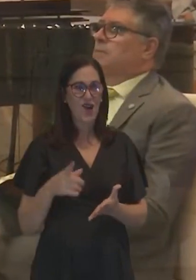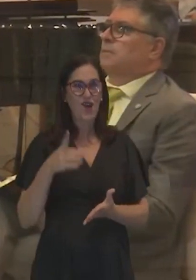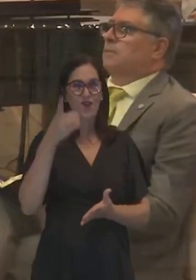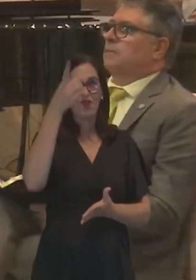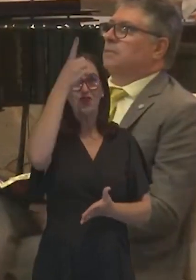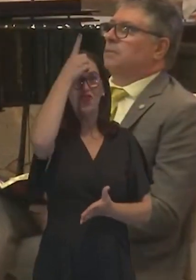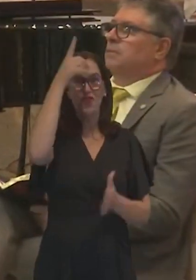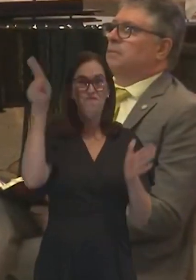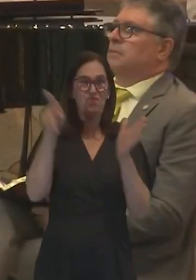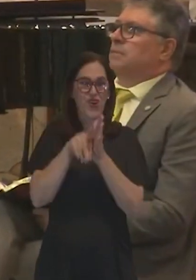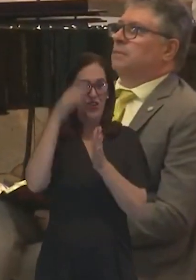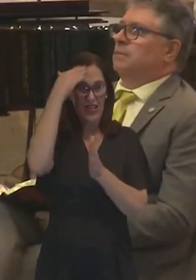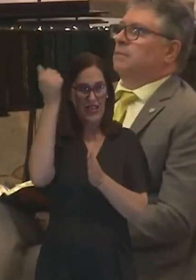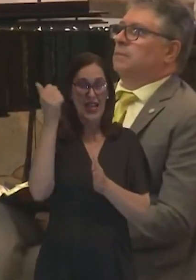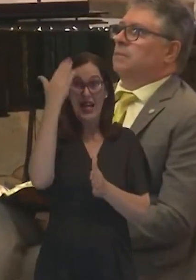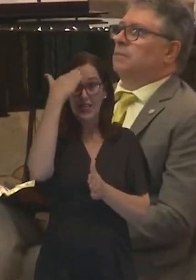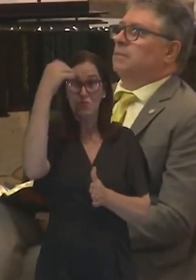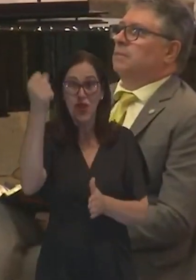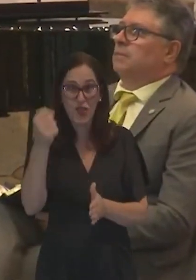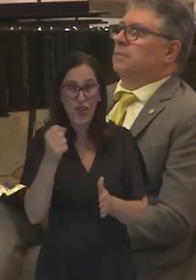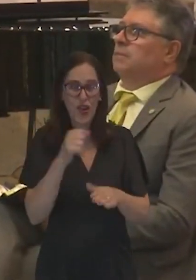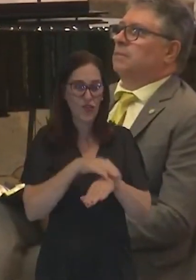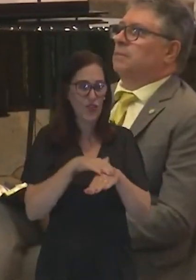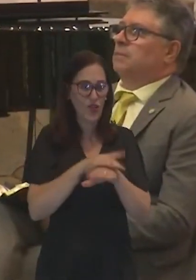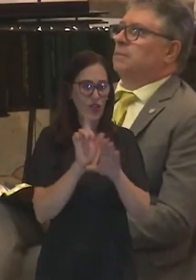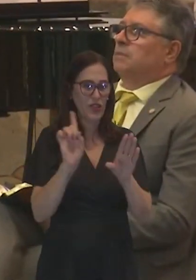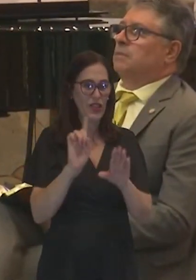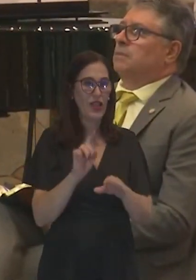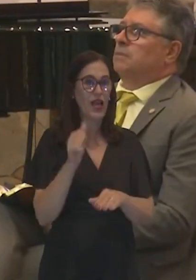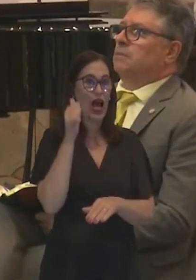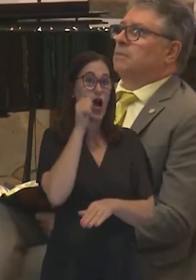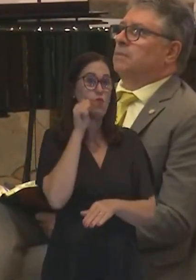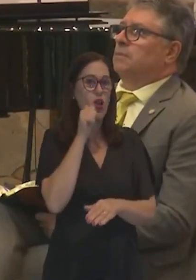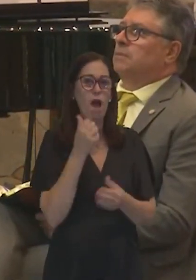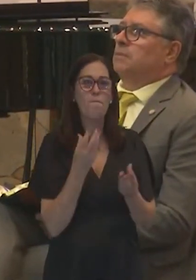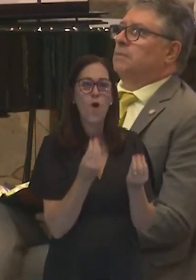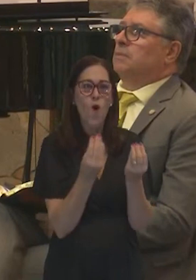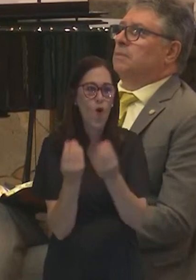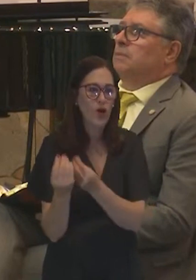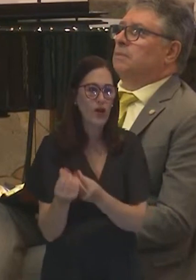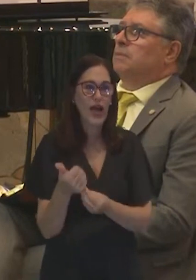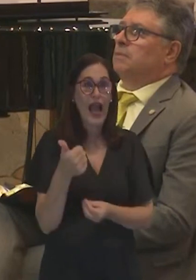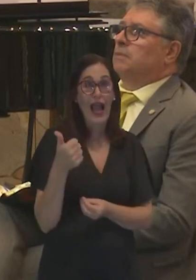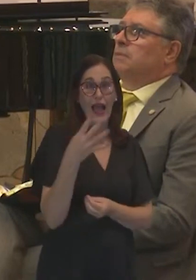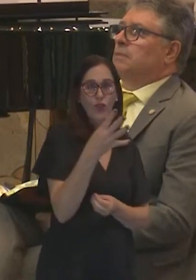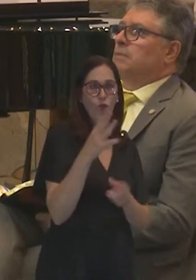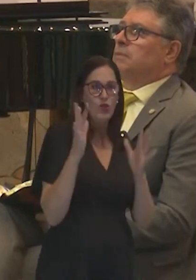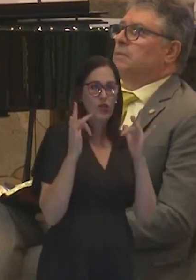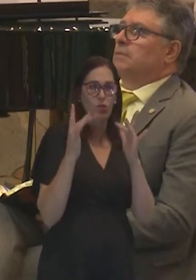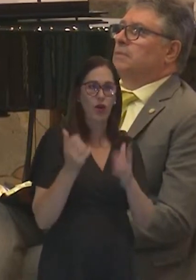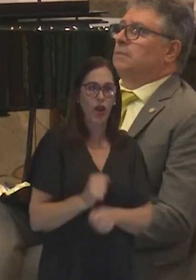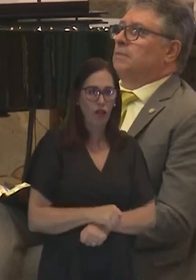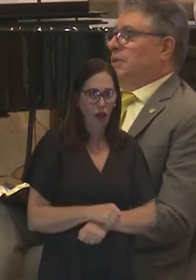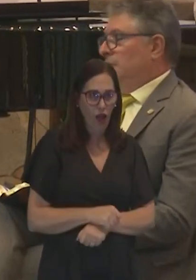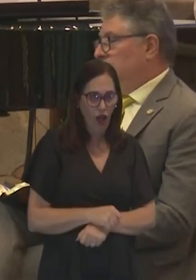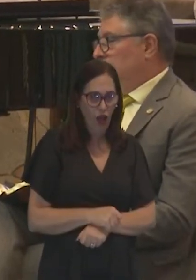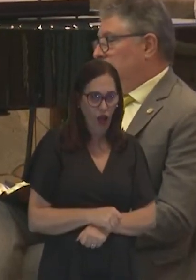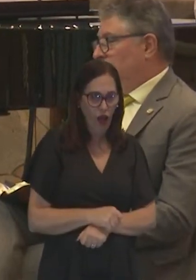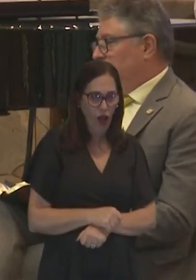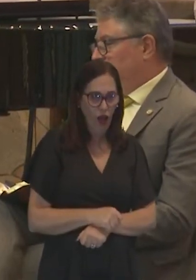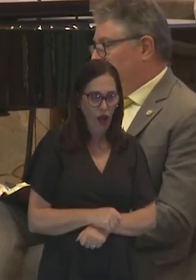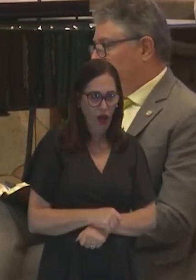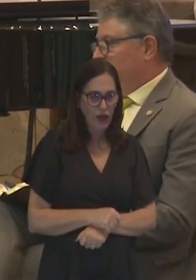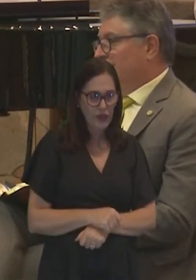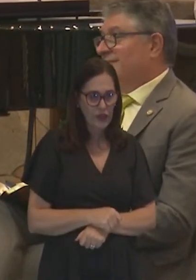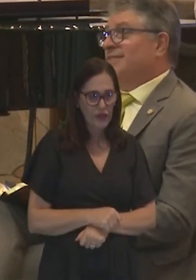que coisa boa é a sabedoria, vamos conversar. Não, são as meninas, eu já estou com 14 namoradas. Aí eu